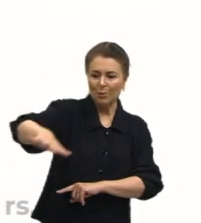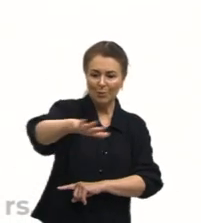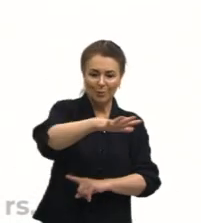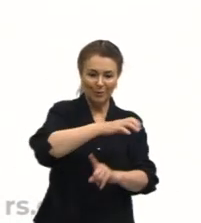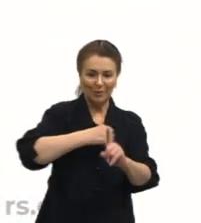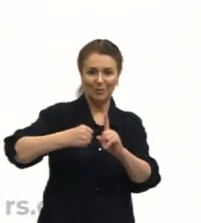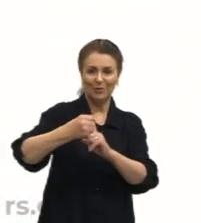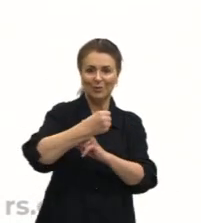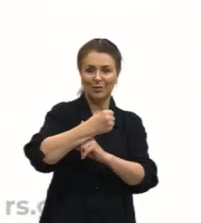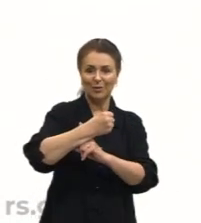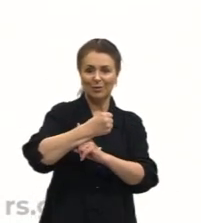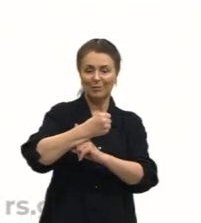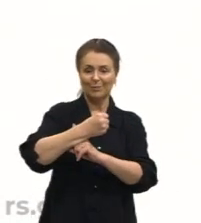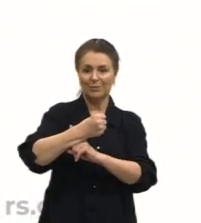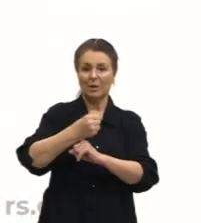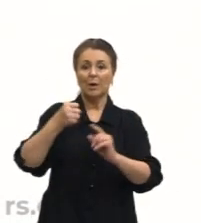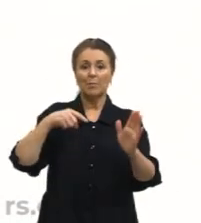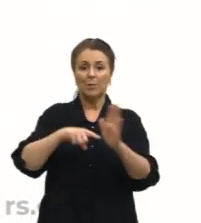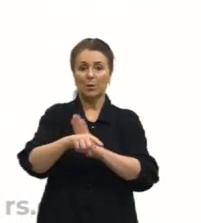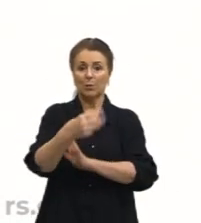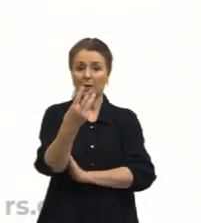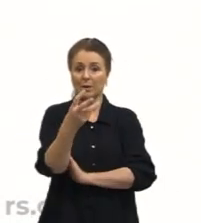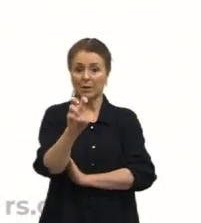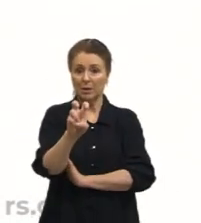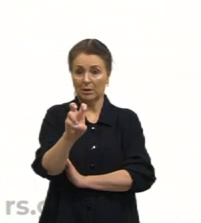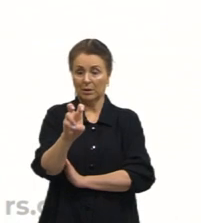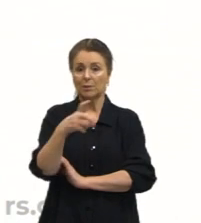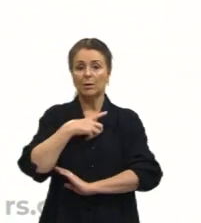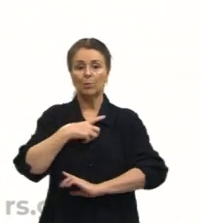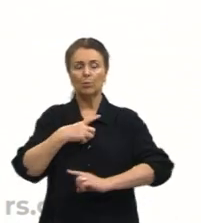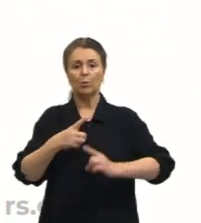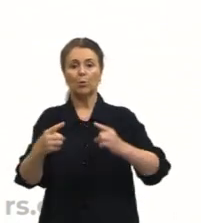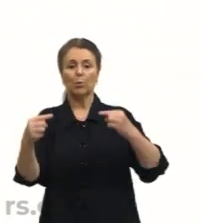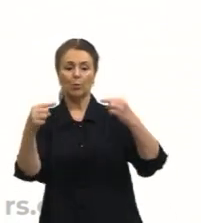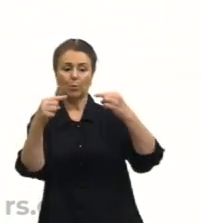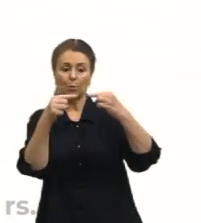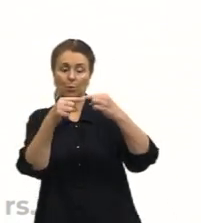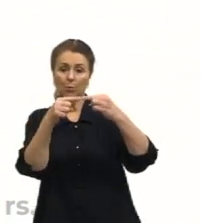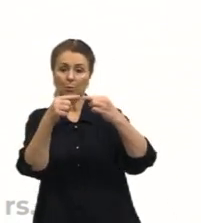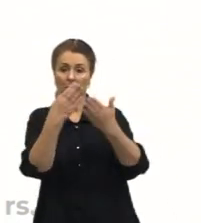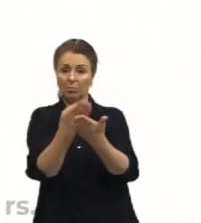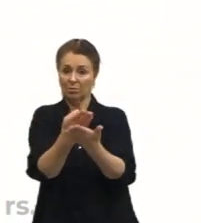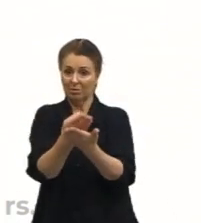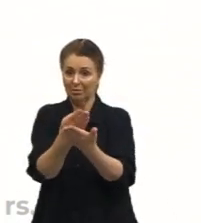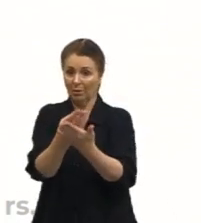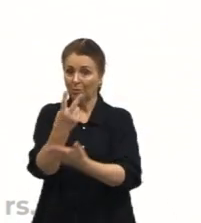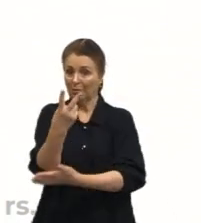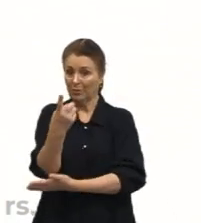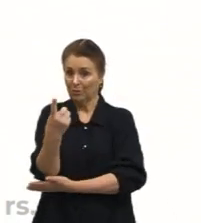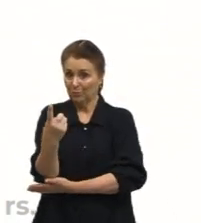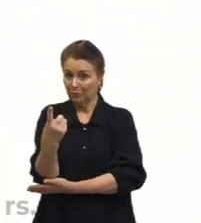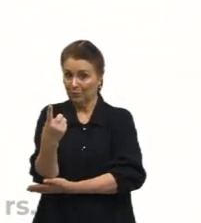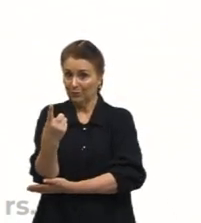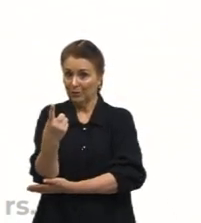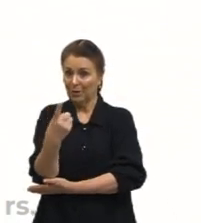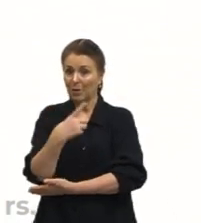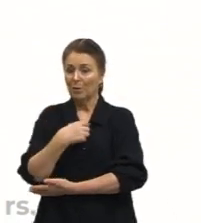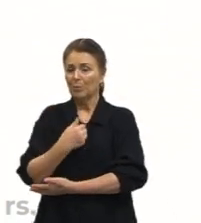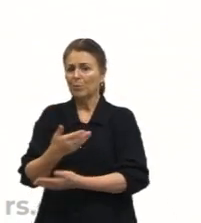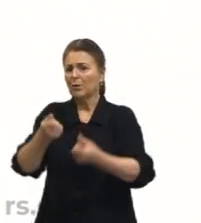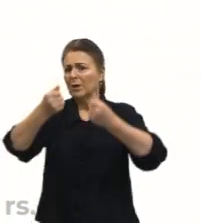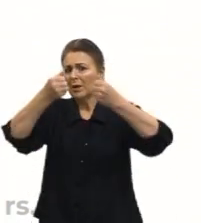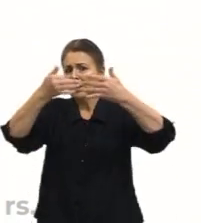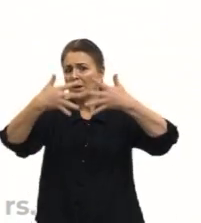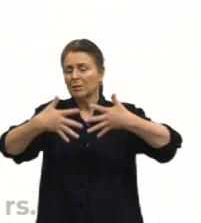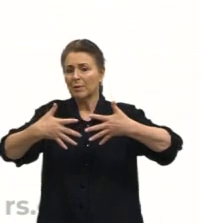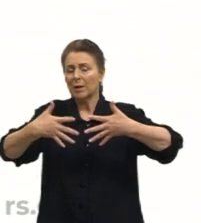a questão de número 35 ela dialoga aí com a nossa aula de número 21 porque ela vai falar sobre as funções da